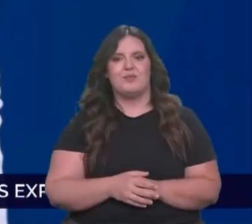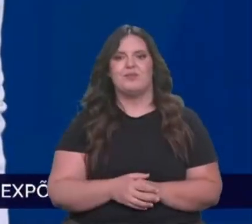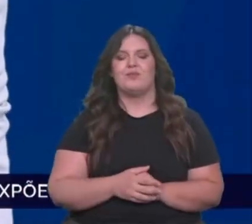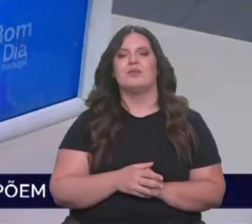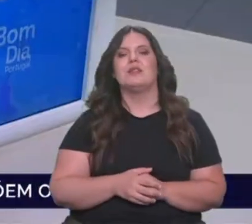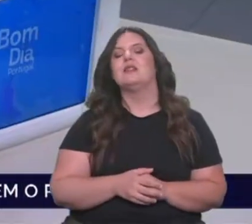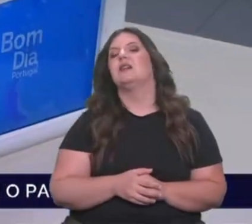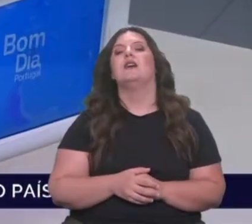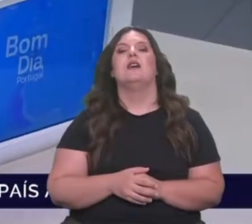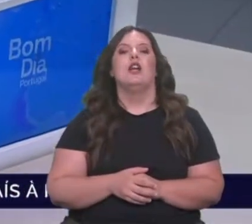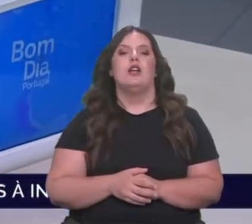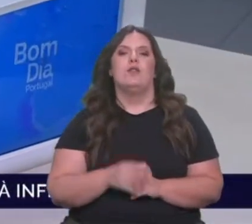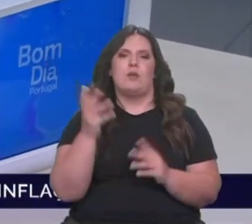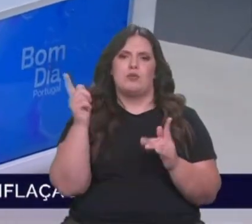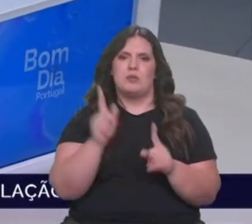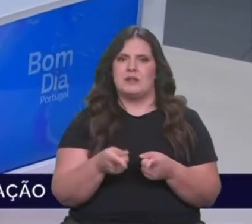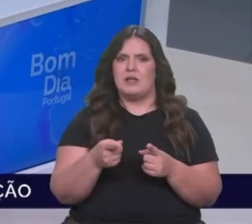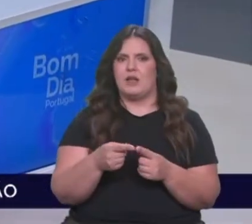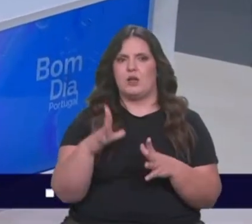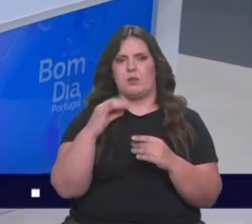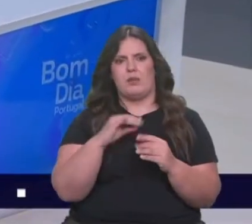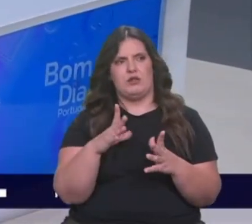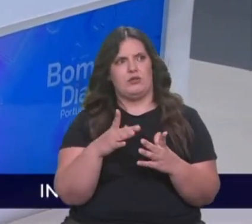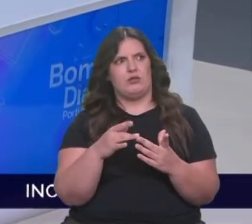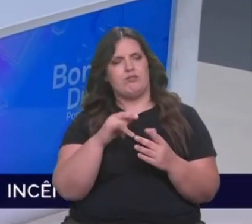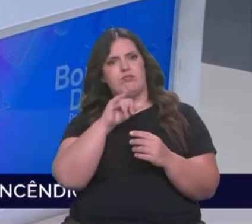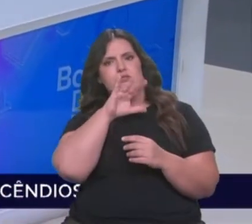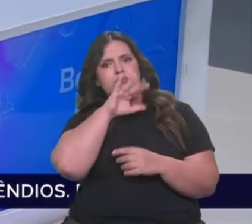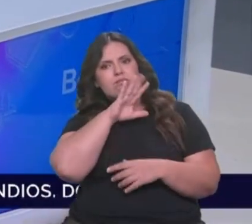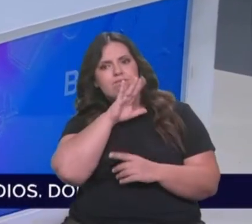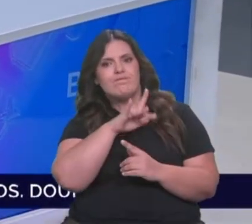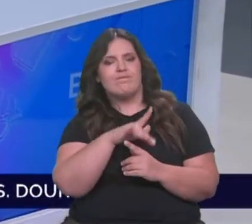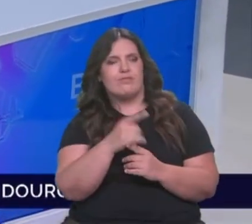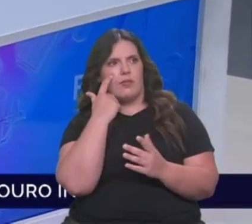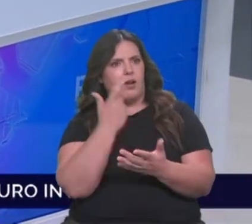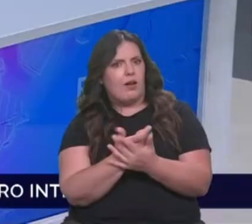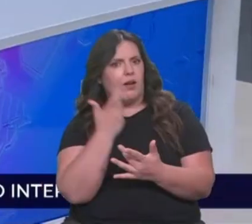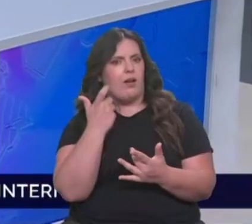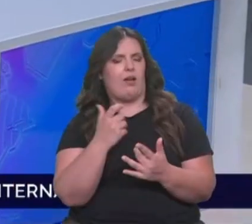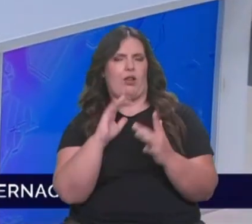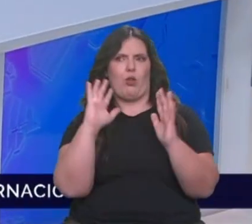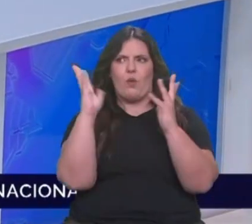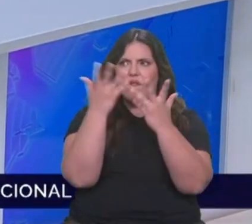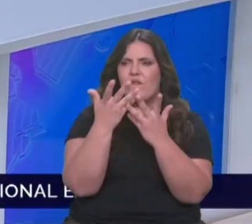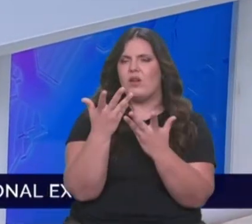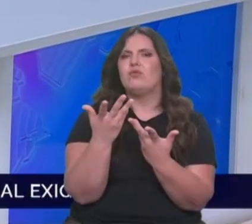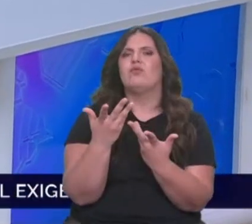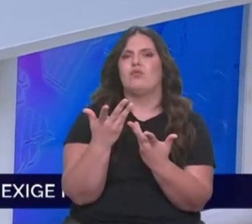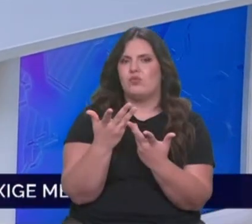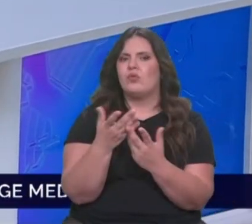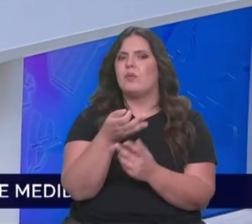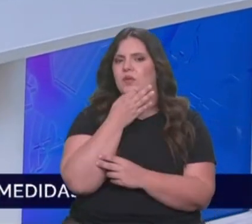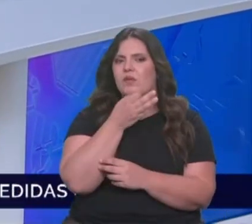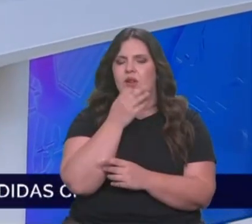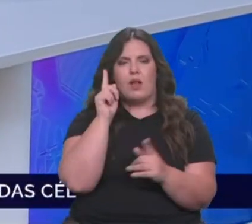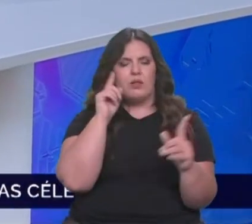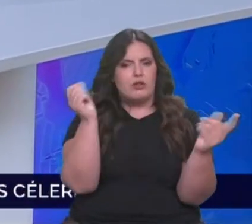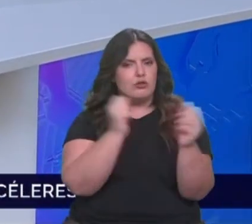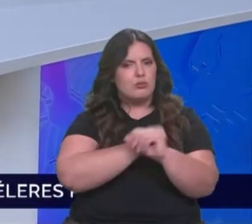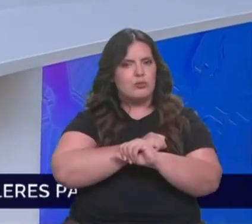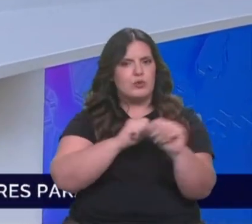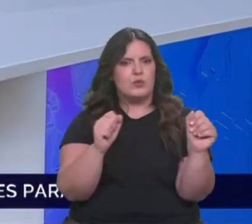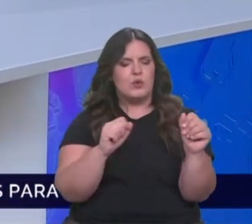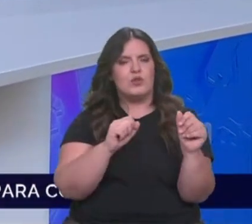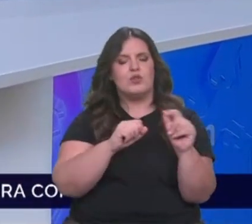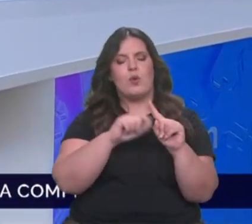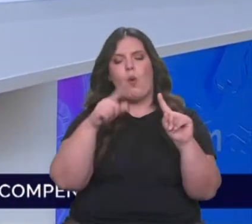bem-vindo. Vamos começar com um dos mais enigmáticos sinais do universo. Estamos a falar das explosões de ondas